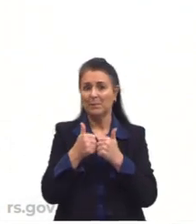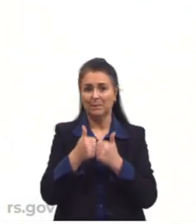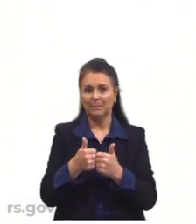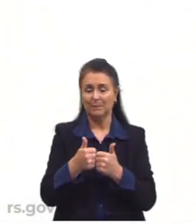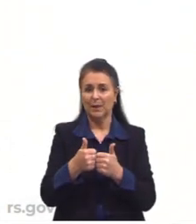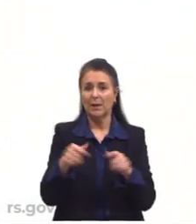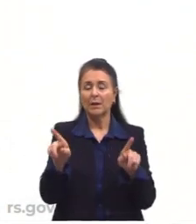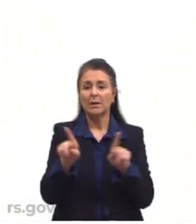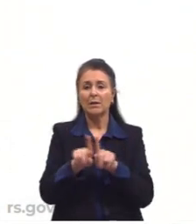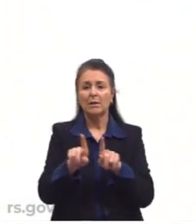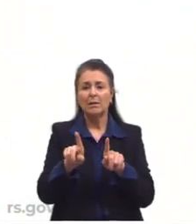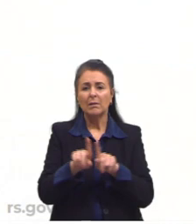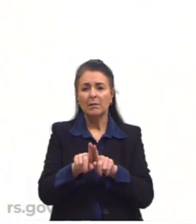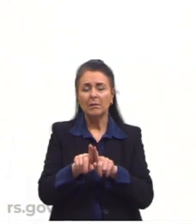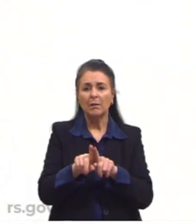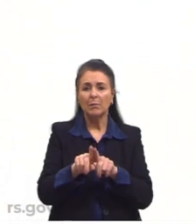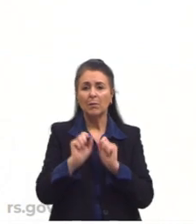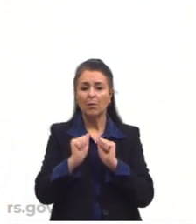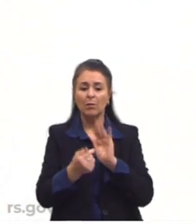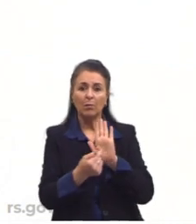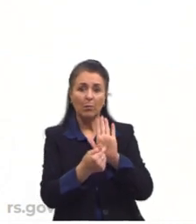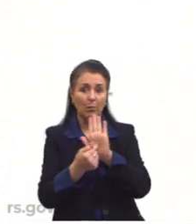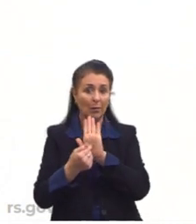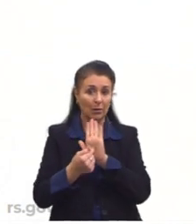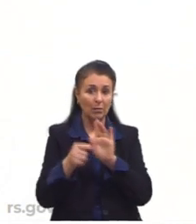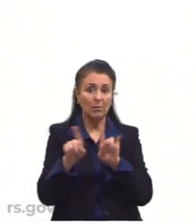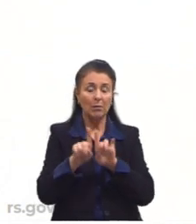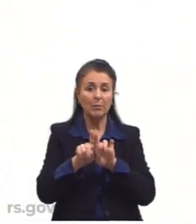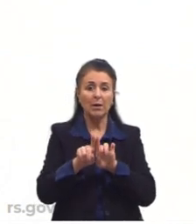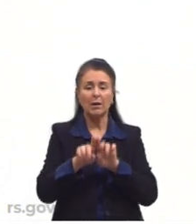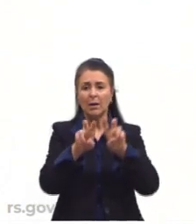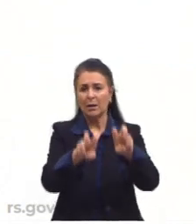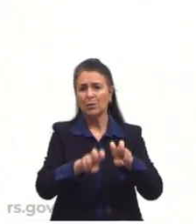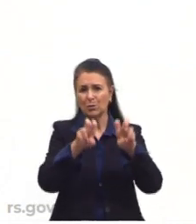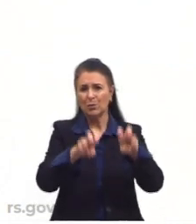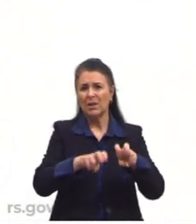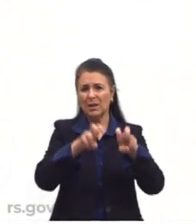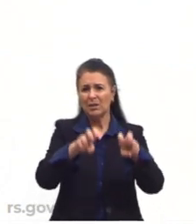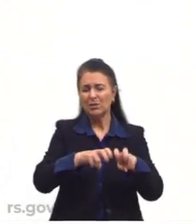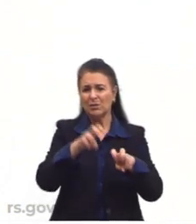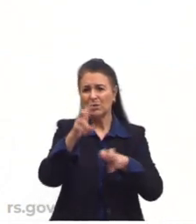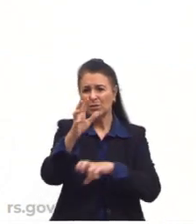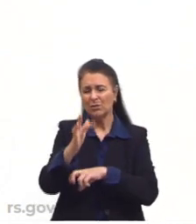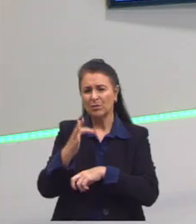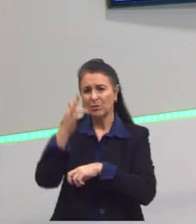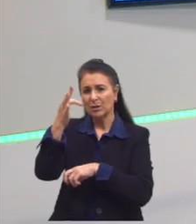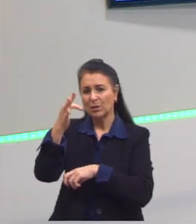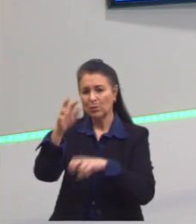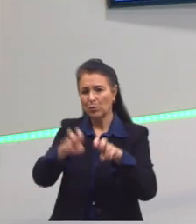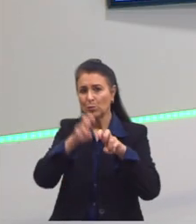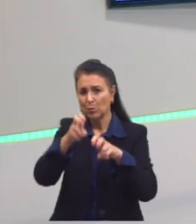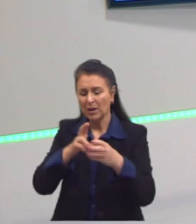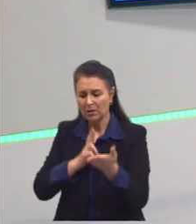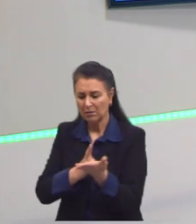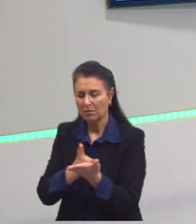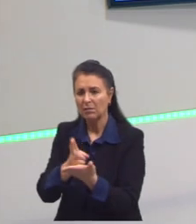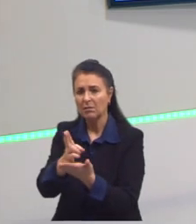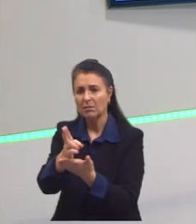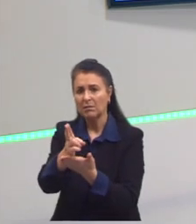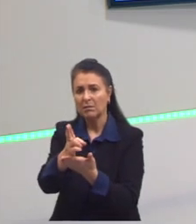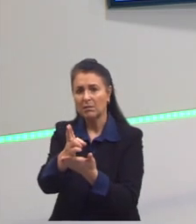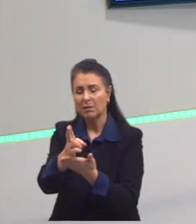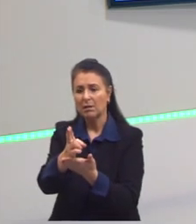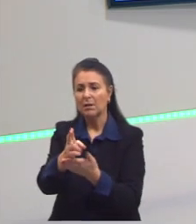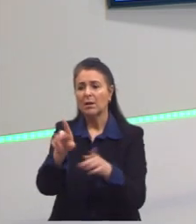Há muitas vezes pode pode aparecer para vocês aí agricultura de mandá-lo permacultura também né cultura permanente tá a gurizada